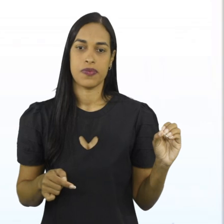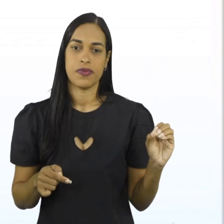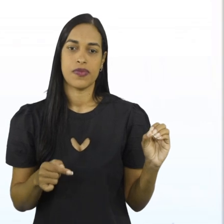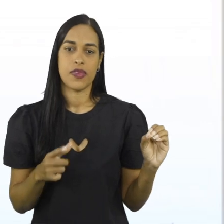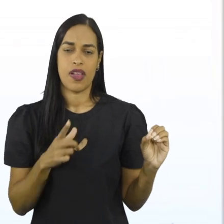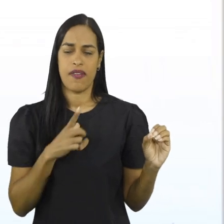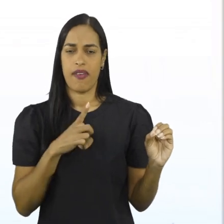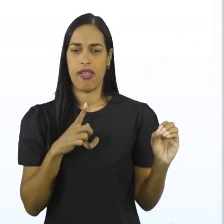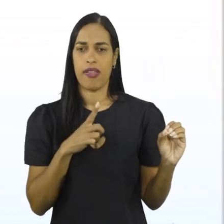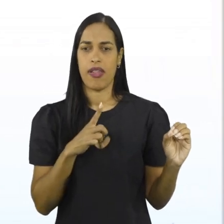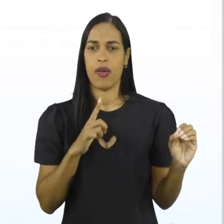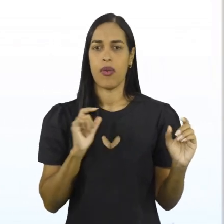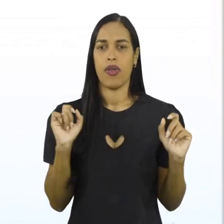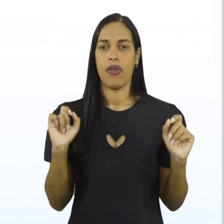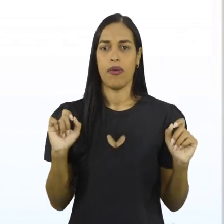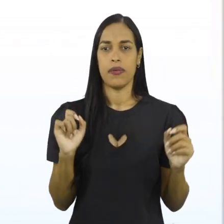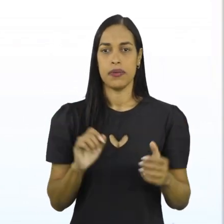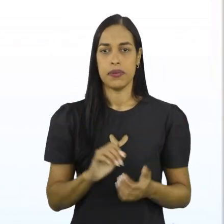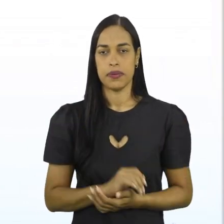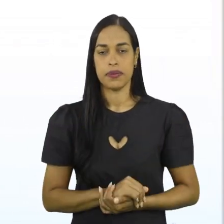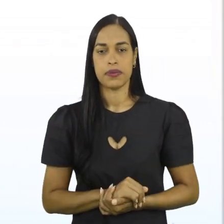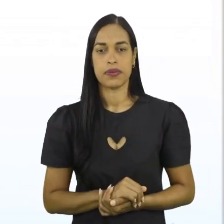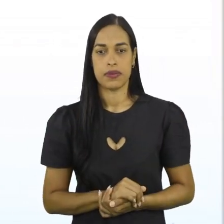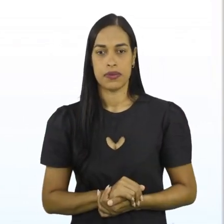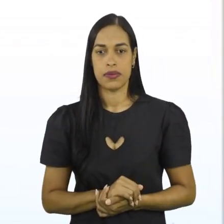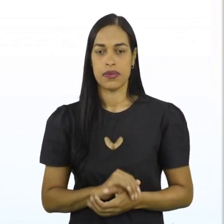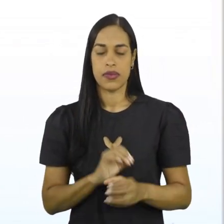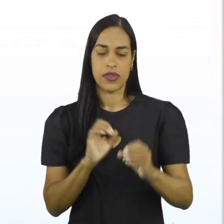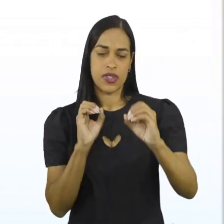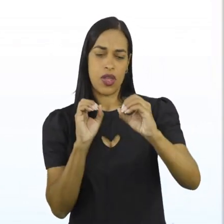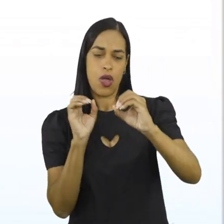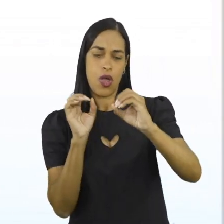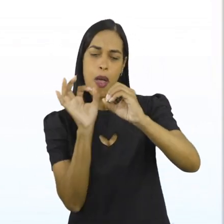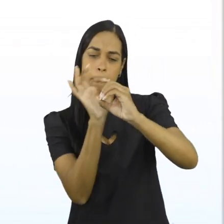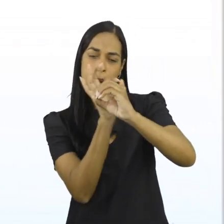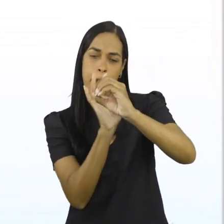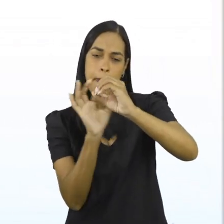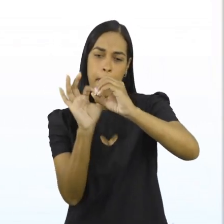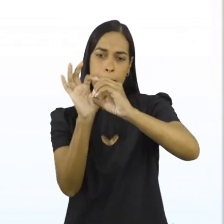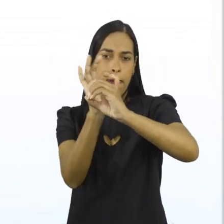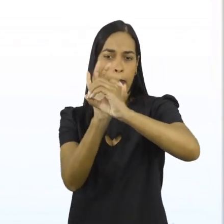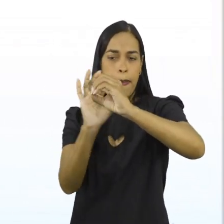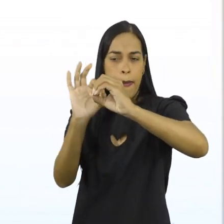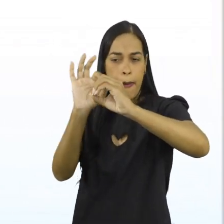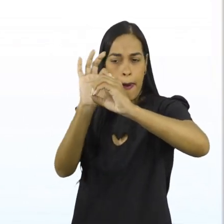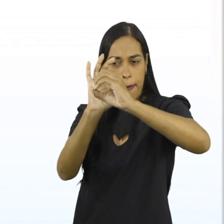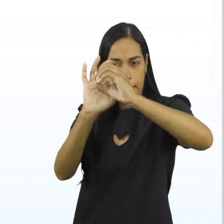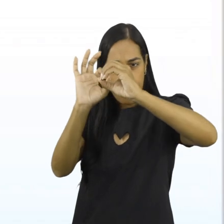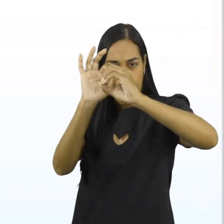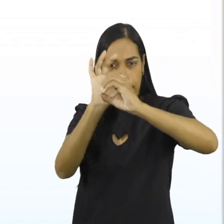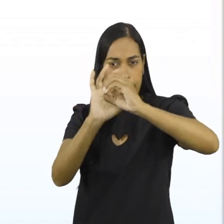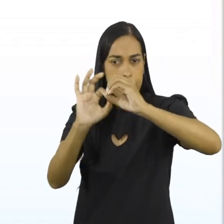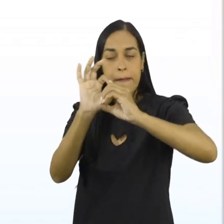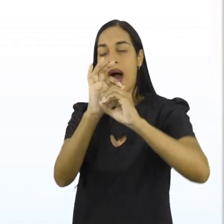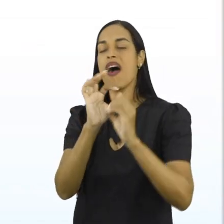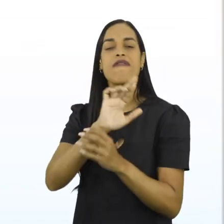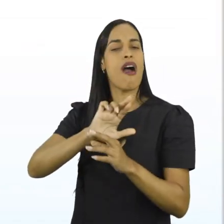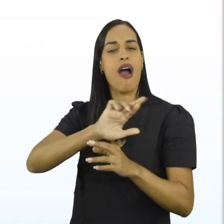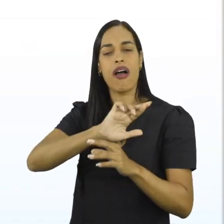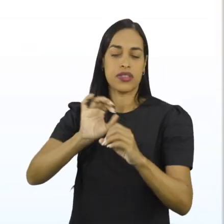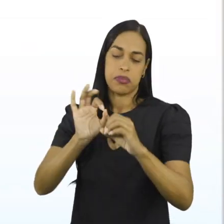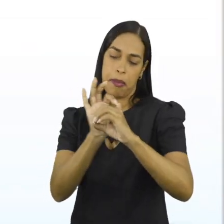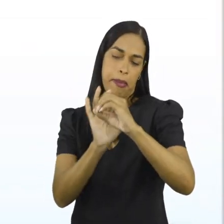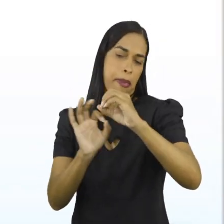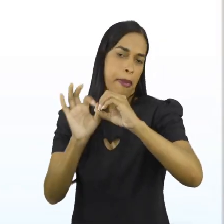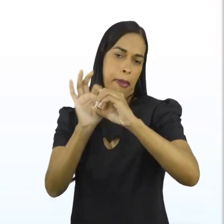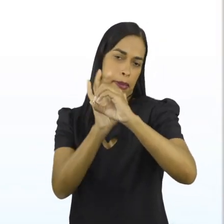encontrar, ó, eu vou encontrar umas substâncias guardadas aqui. As substâncias que eu vou guardar dentro do lisossomo, olha para